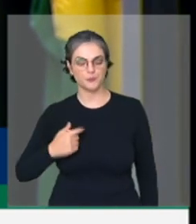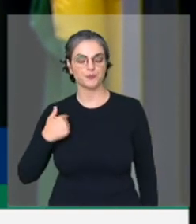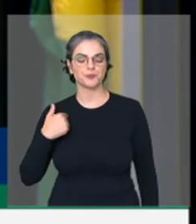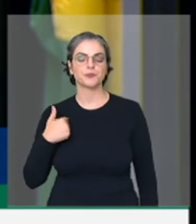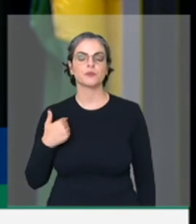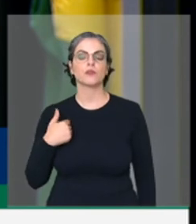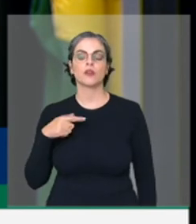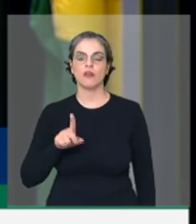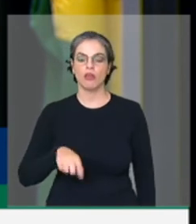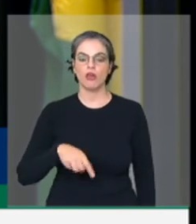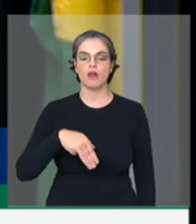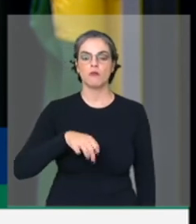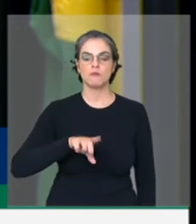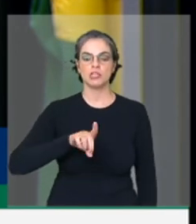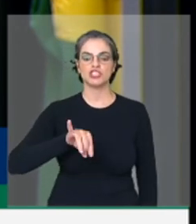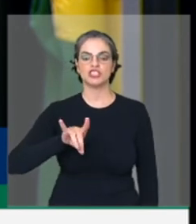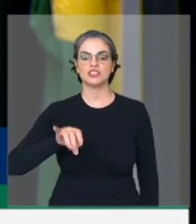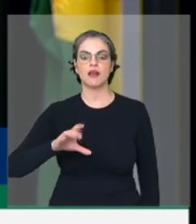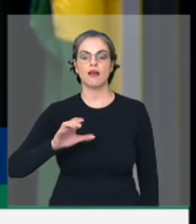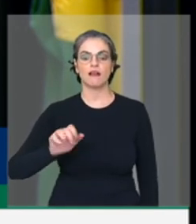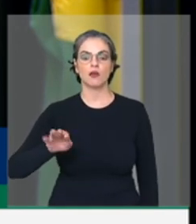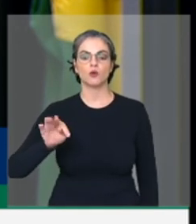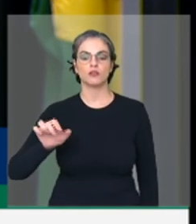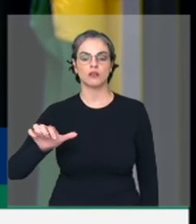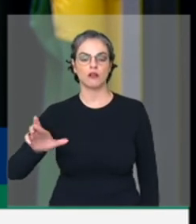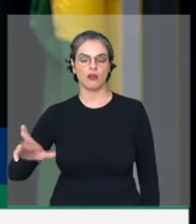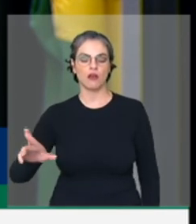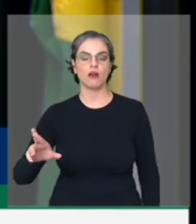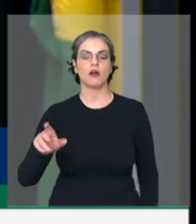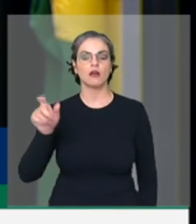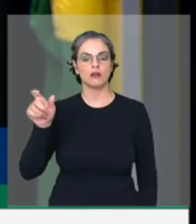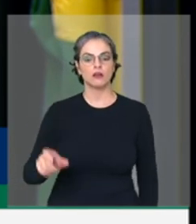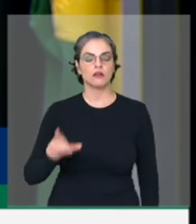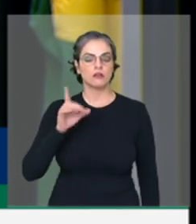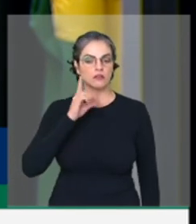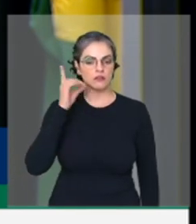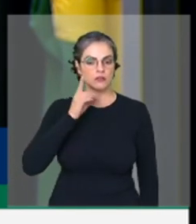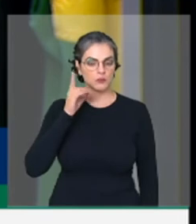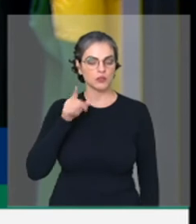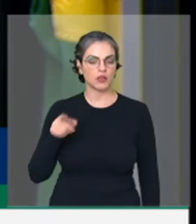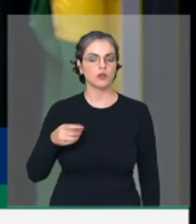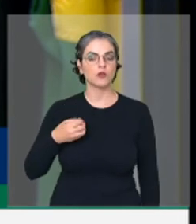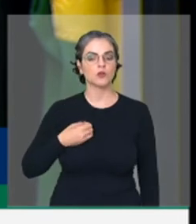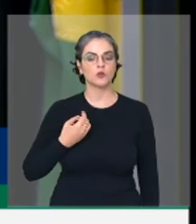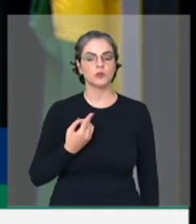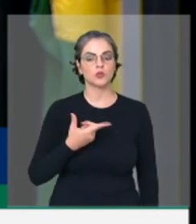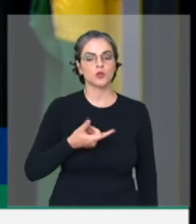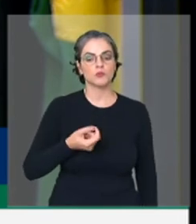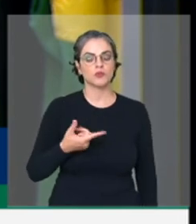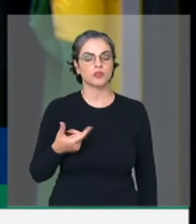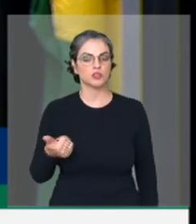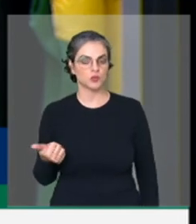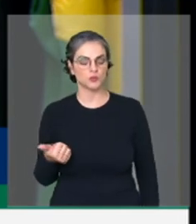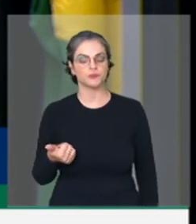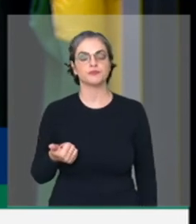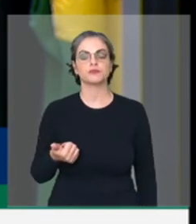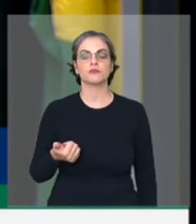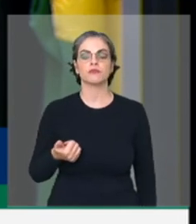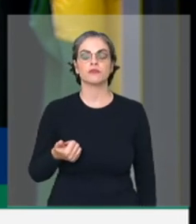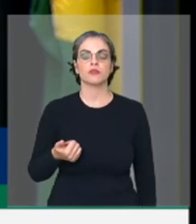medida cautelar deferida em desfavor de deputado número 1 de 2021, mediante a